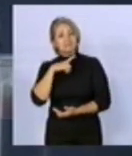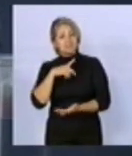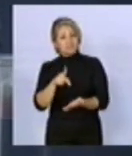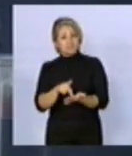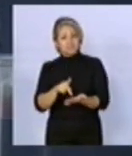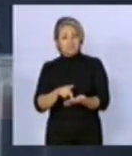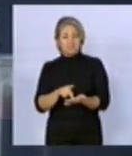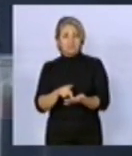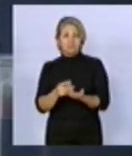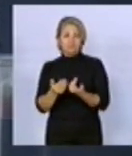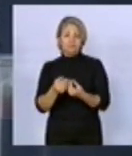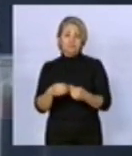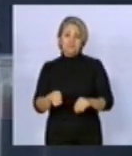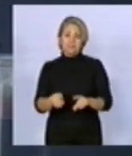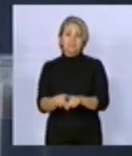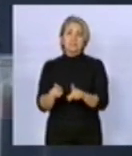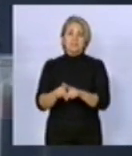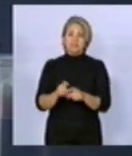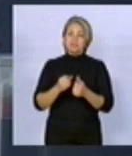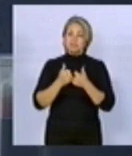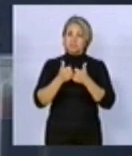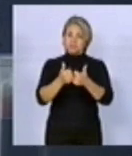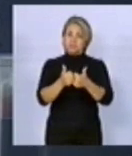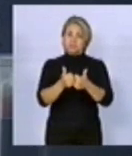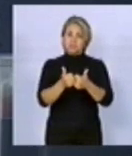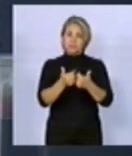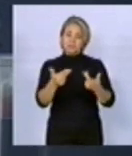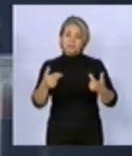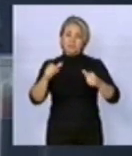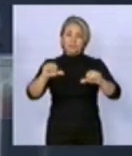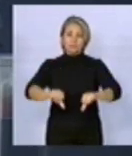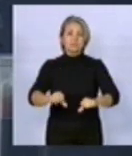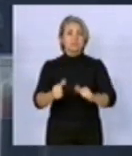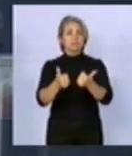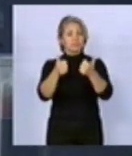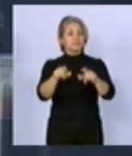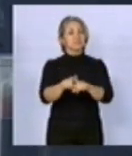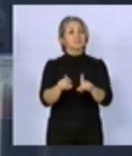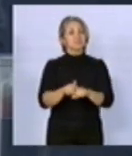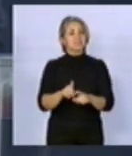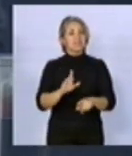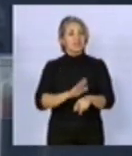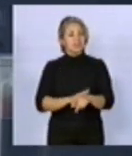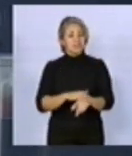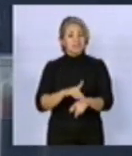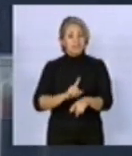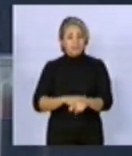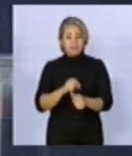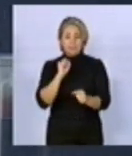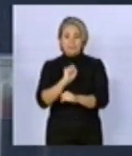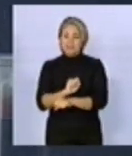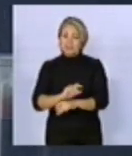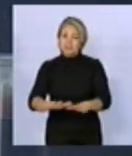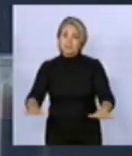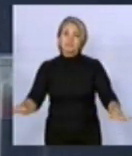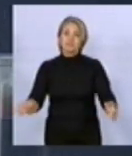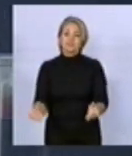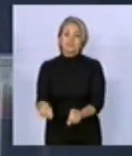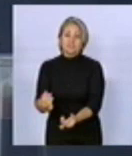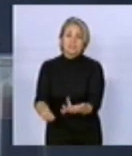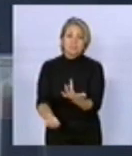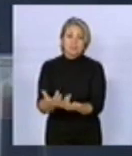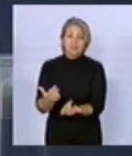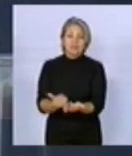desvantagens que vantagens quando nós deixamos de queimar novas levas daninhas de difícil controle